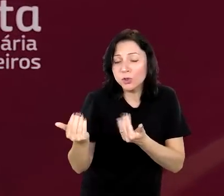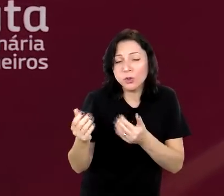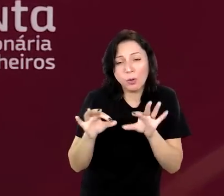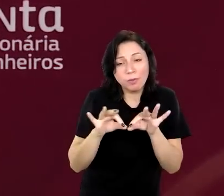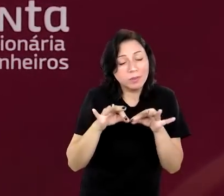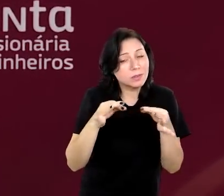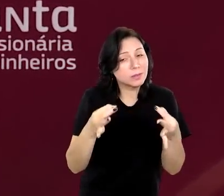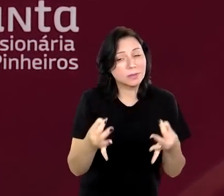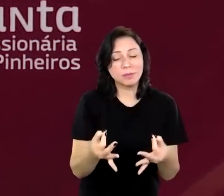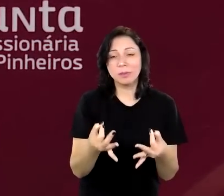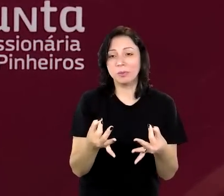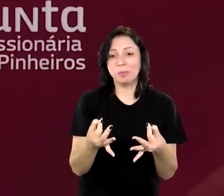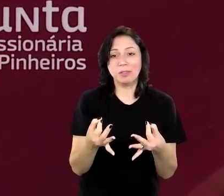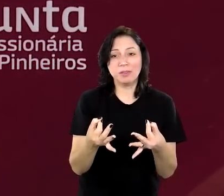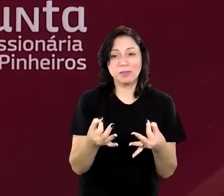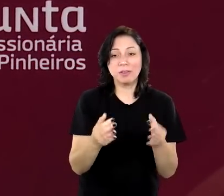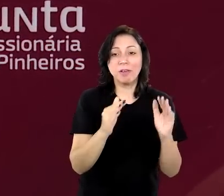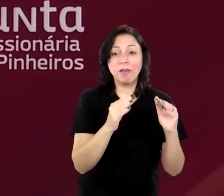Nazaré,